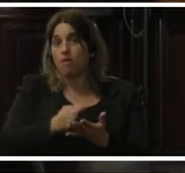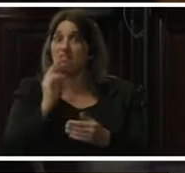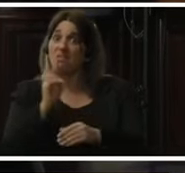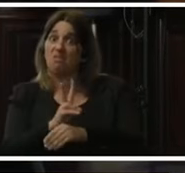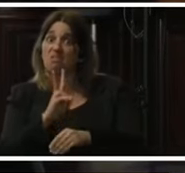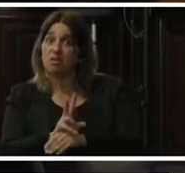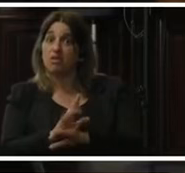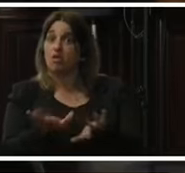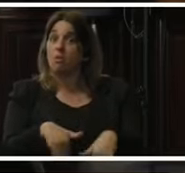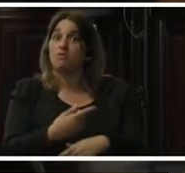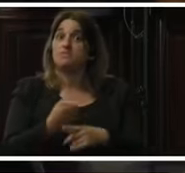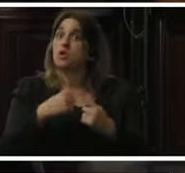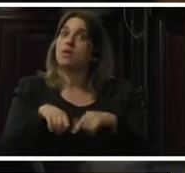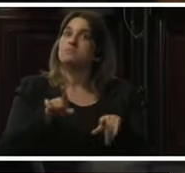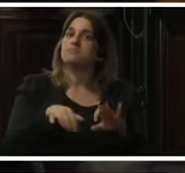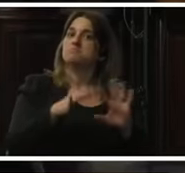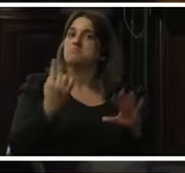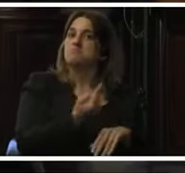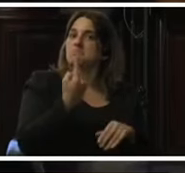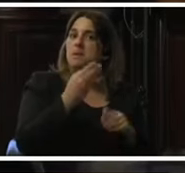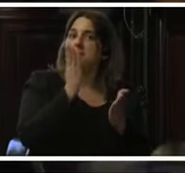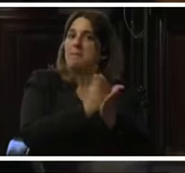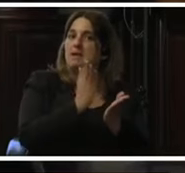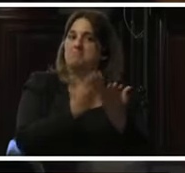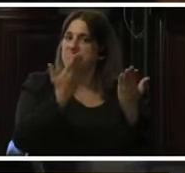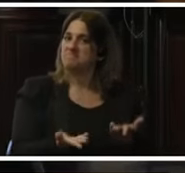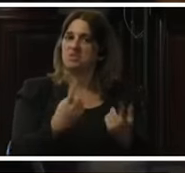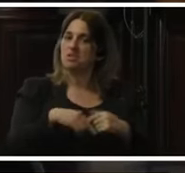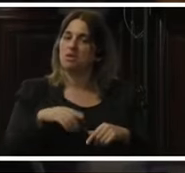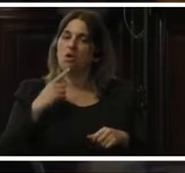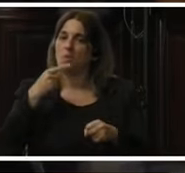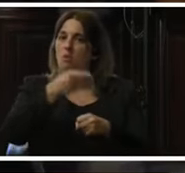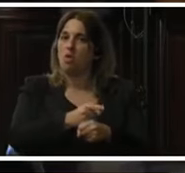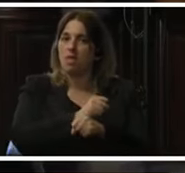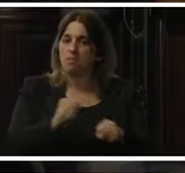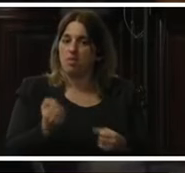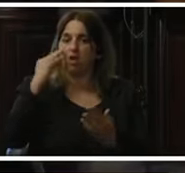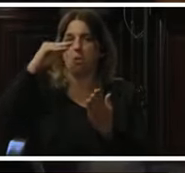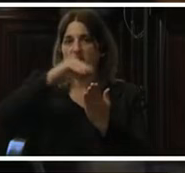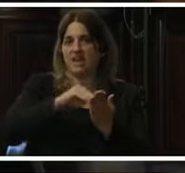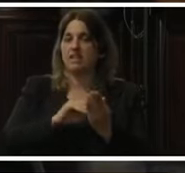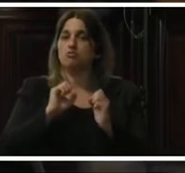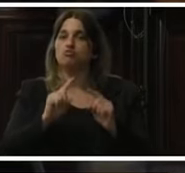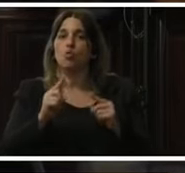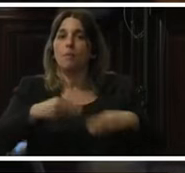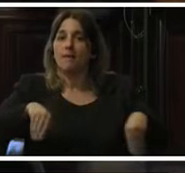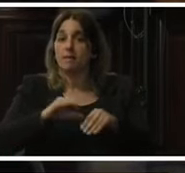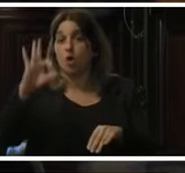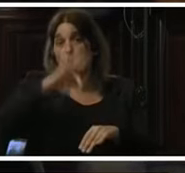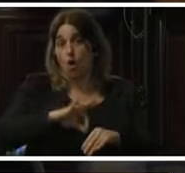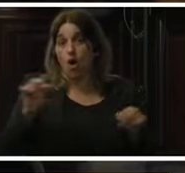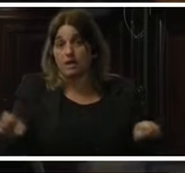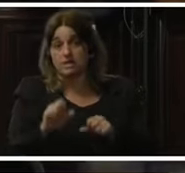considerados sujeitos de pleno direito eram impedidos de registrar seu patrimônio ou mesmo de ingressar em juízo para resguardá lo